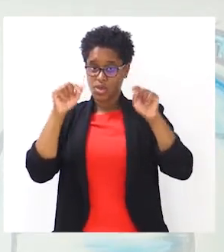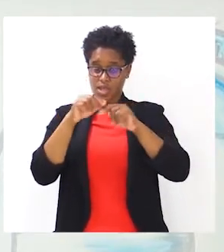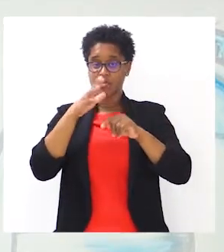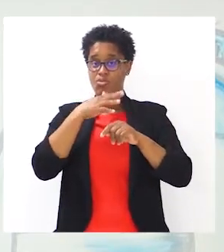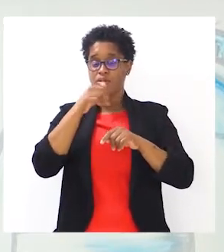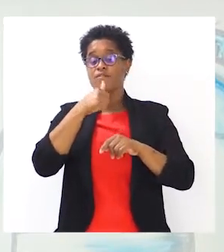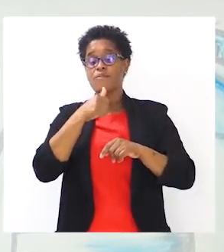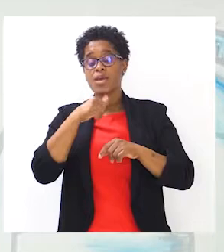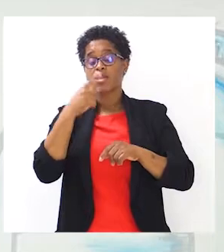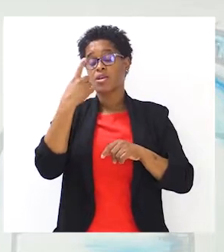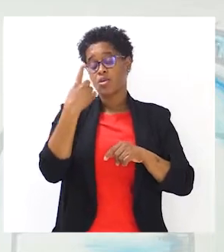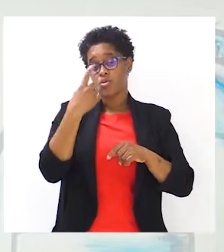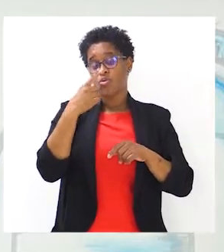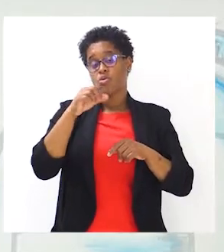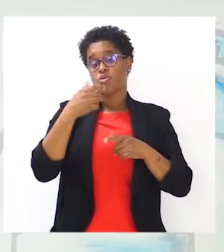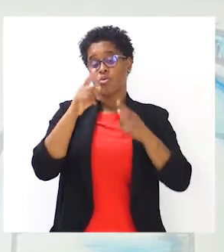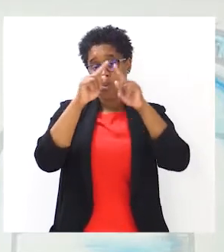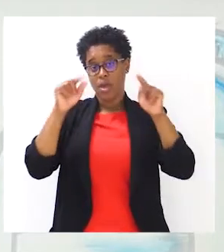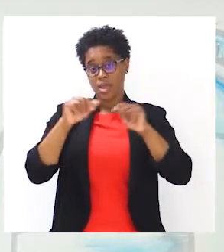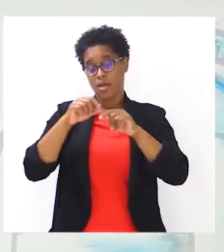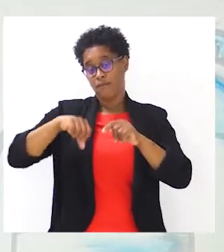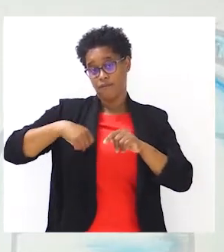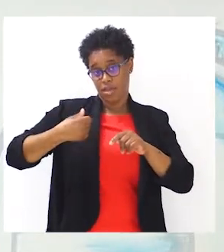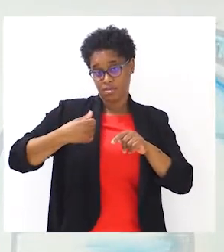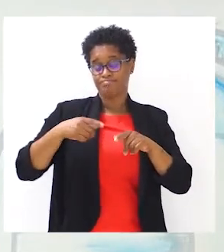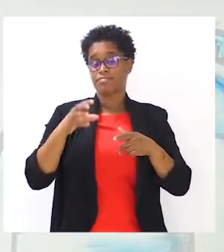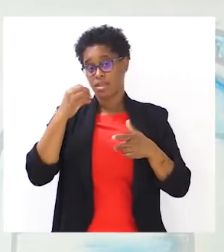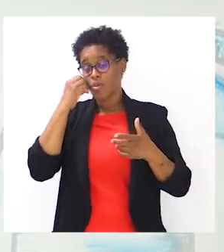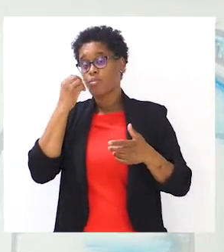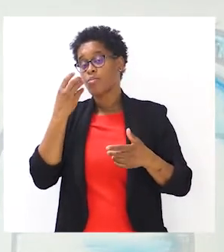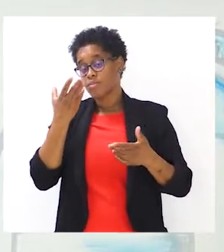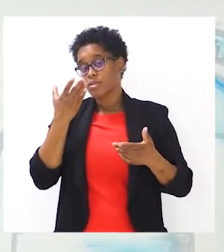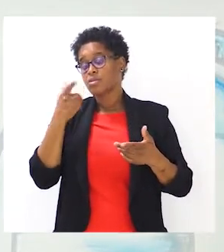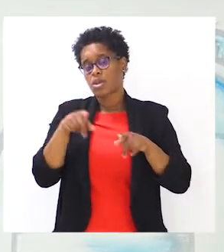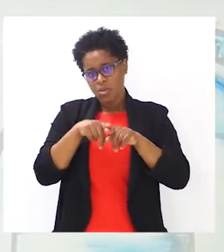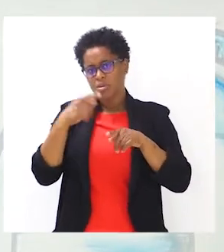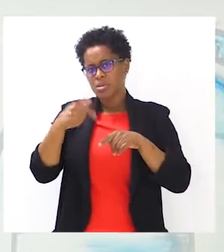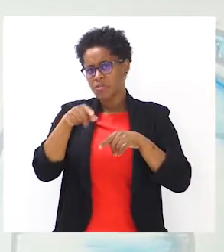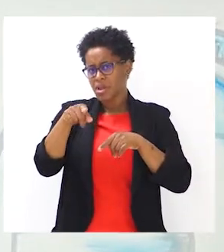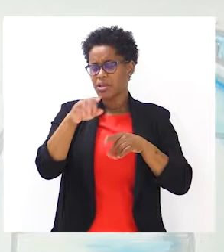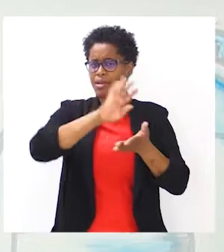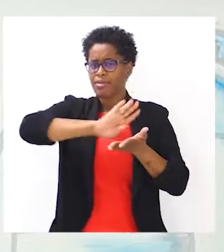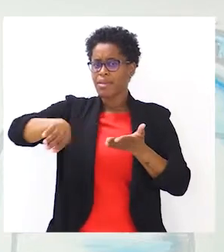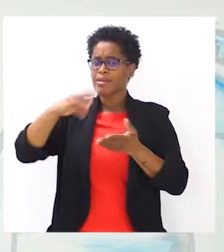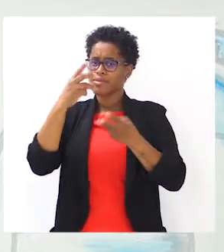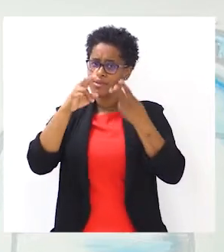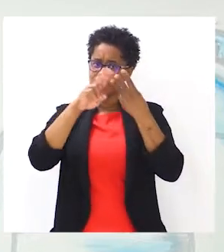verde. É como que estivéssemos aqui a tirar de 3, 1. Não é?